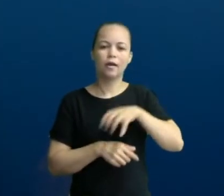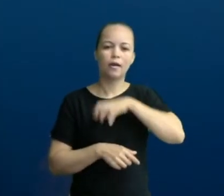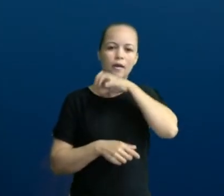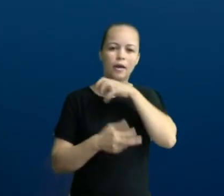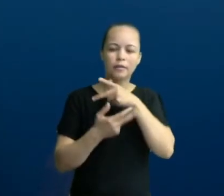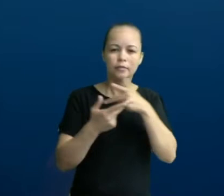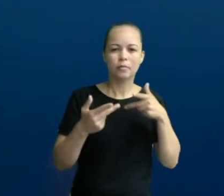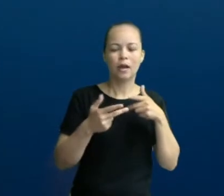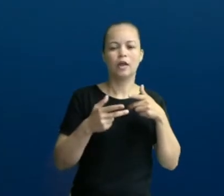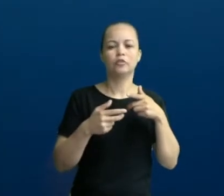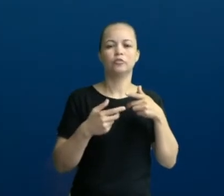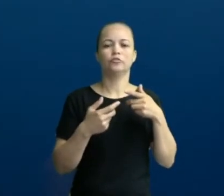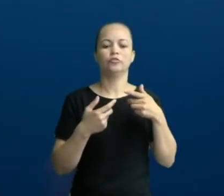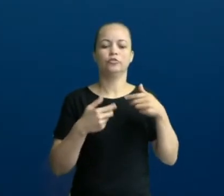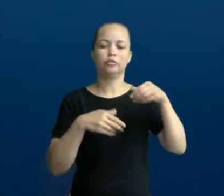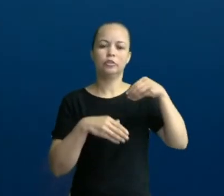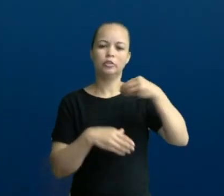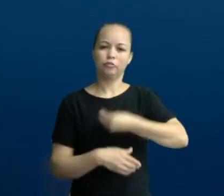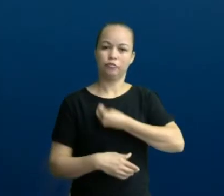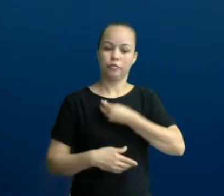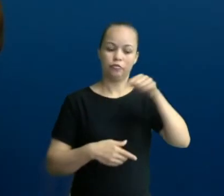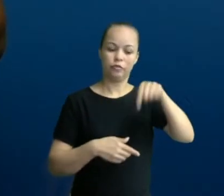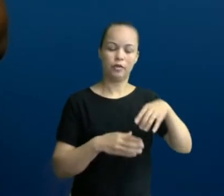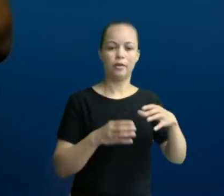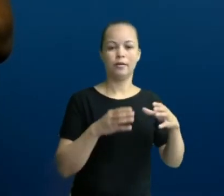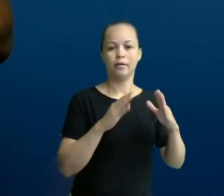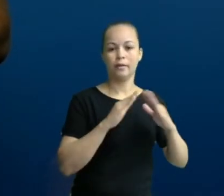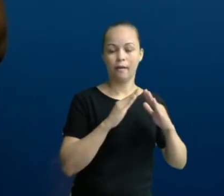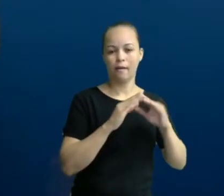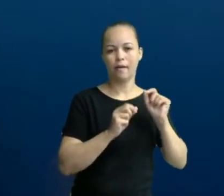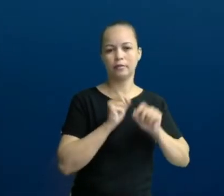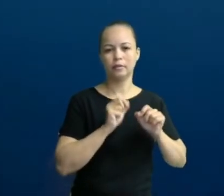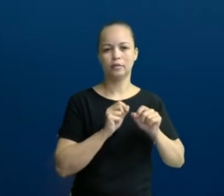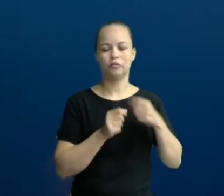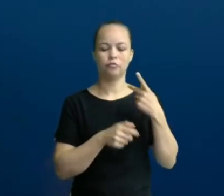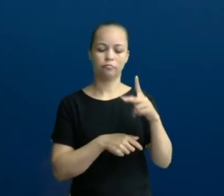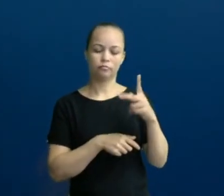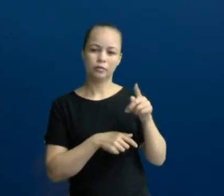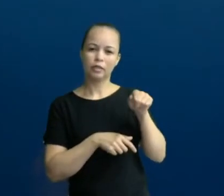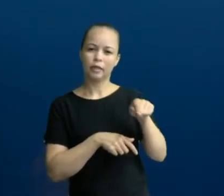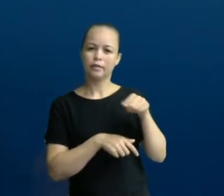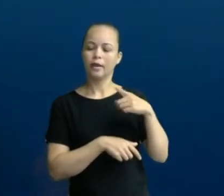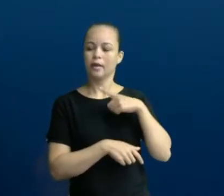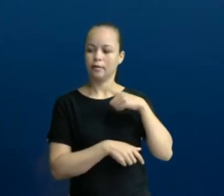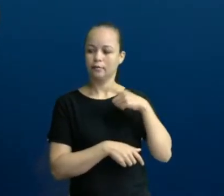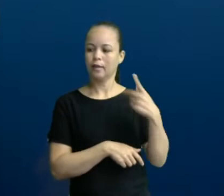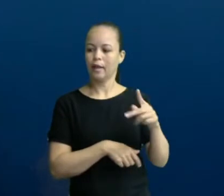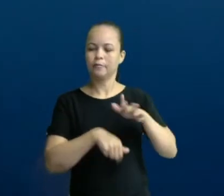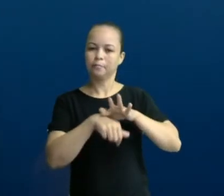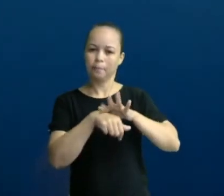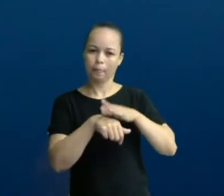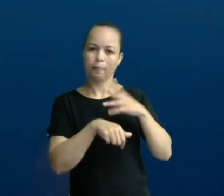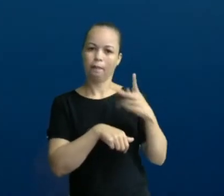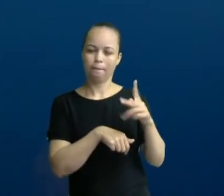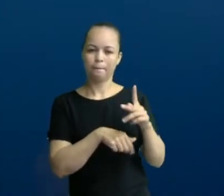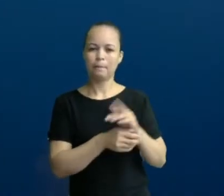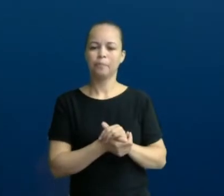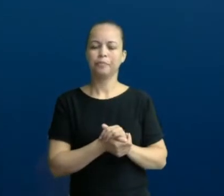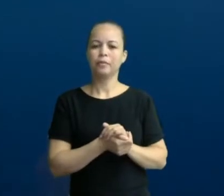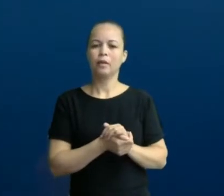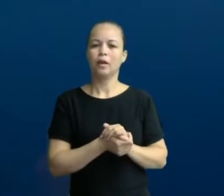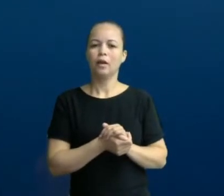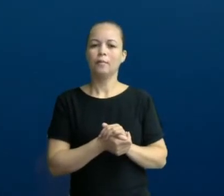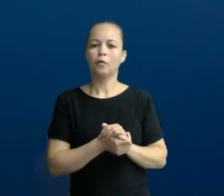animais domésticos ou animais até silvestres, se for detectado que ele tem a leishmaniose, porque ele sendo